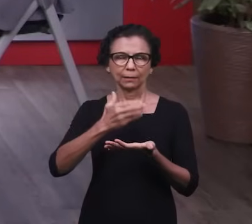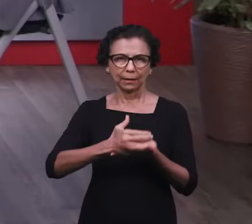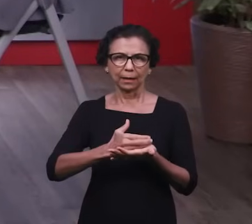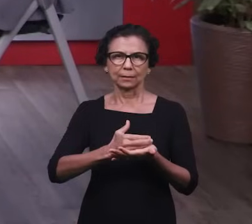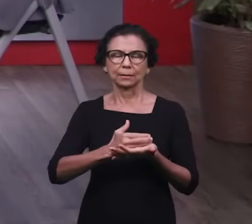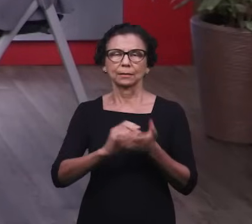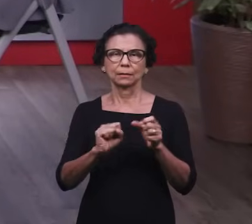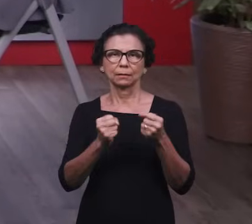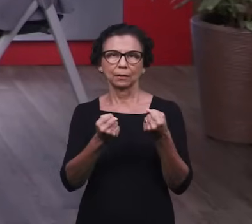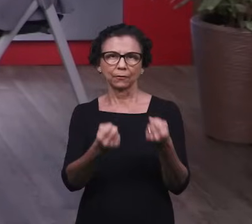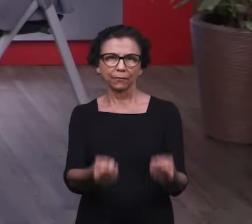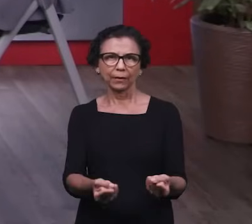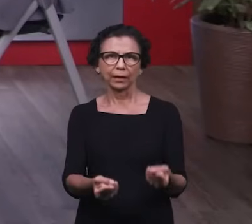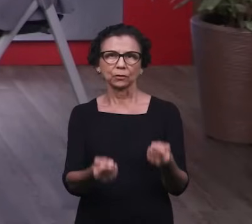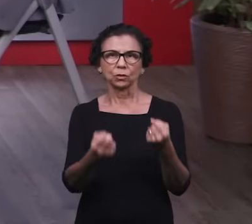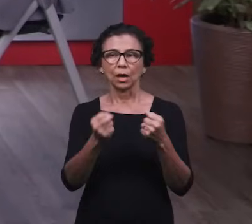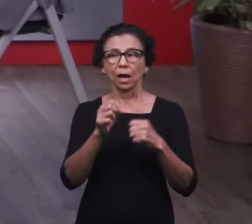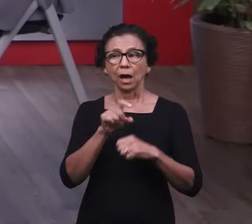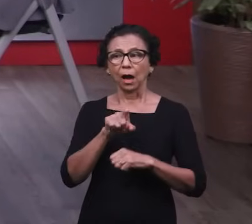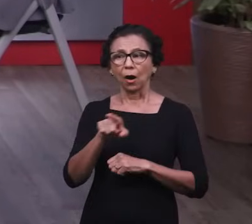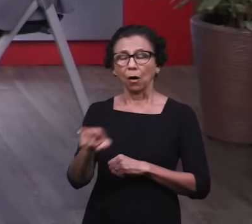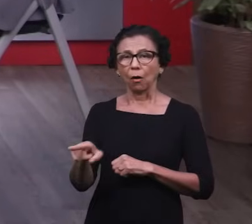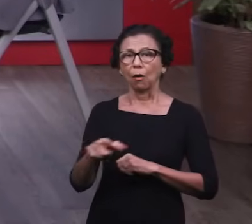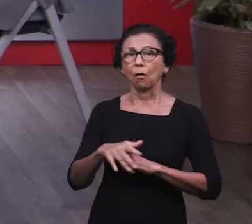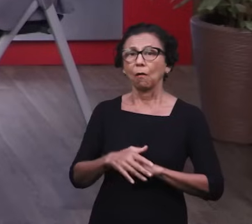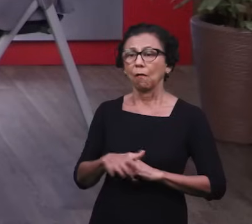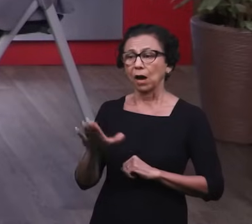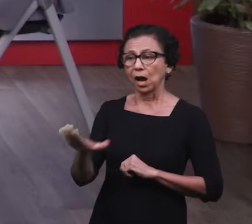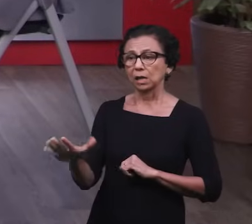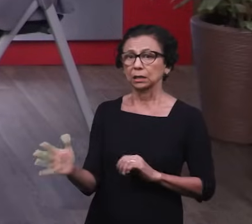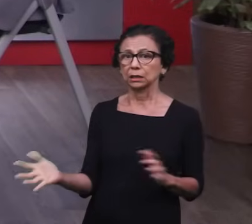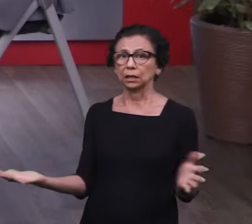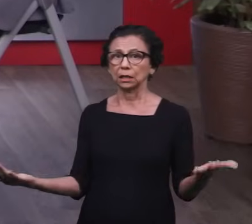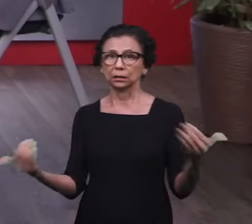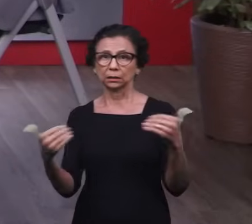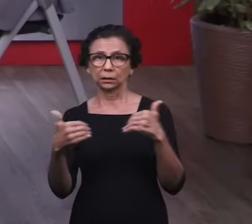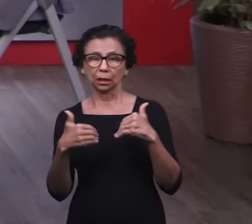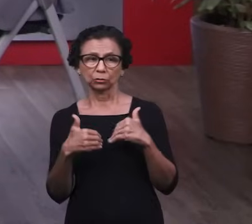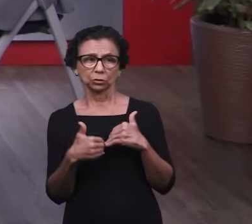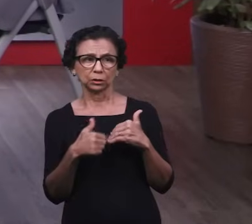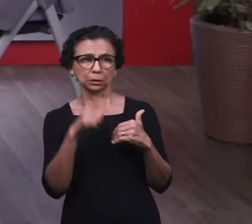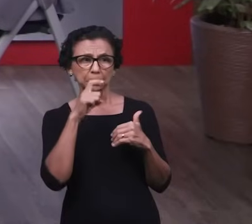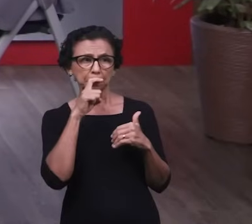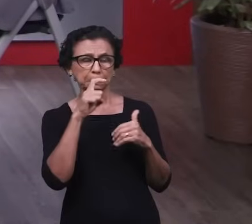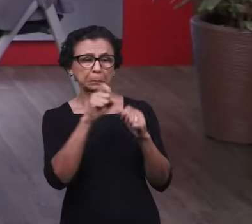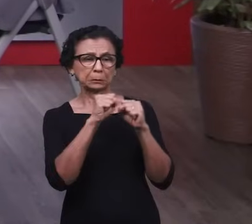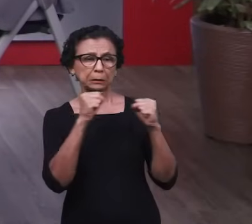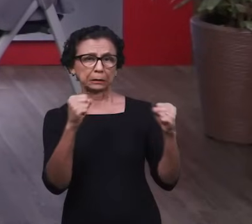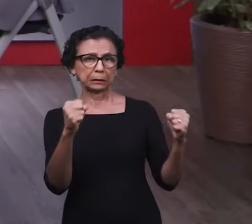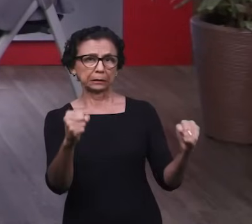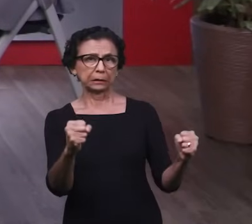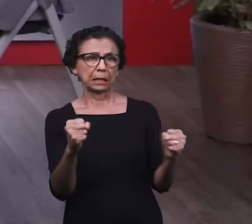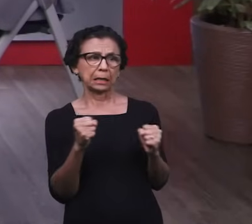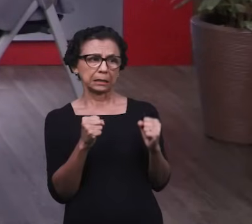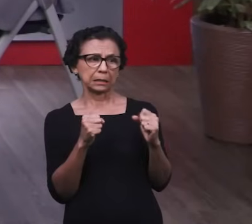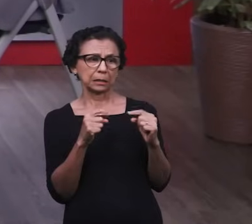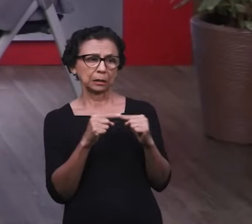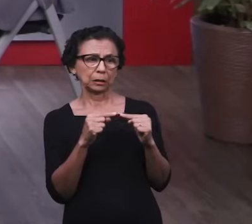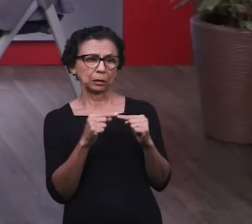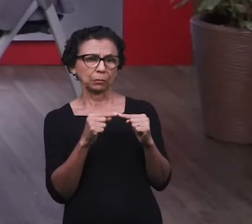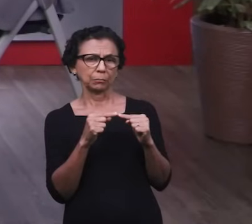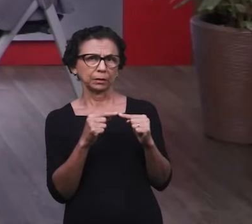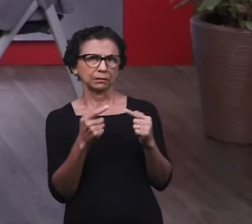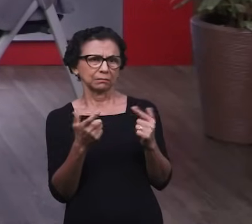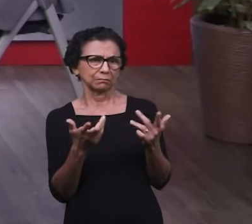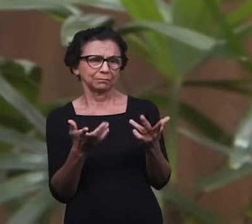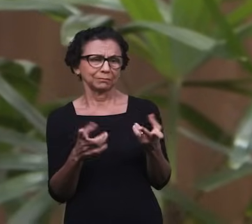tem dificuldade com o vínculo e por isso apresenta. Também é um mito, já foi refutada essa ideia. Outros mitos,